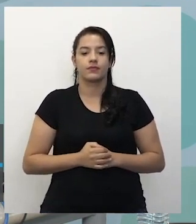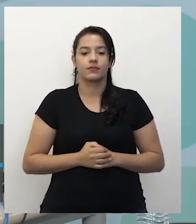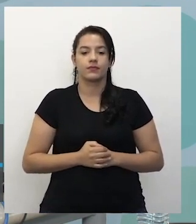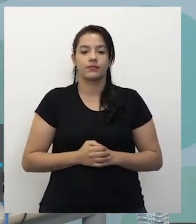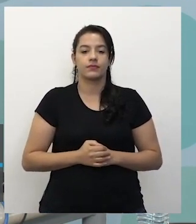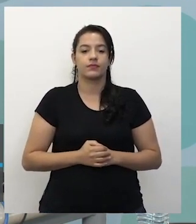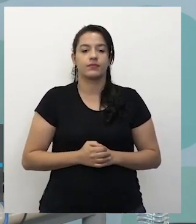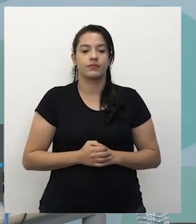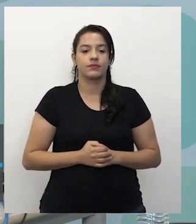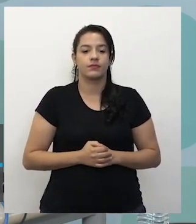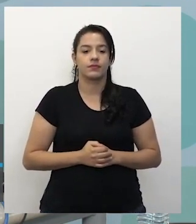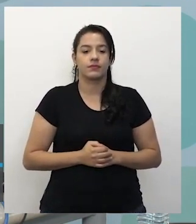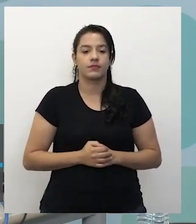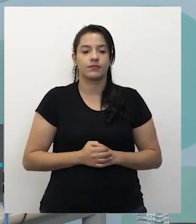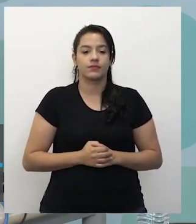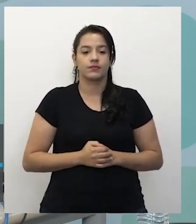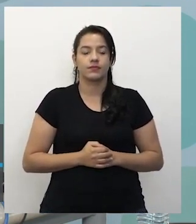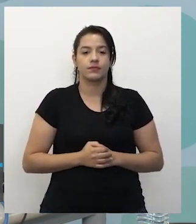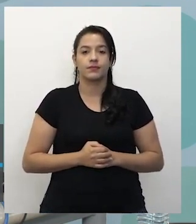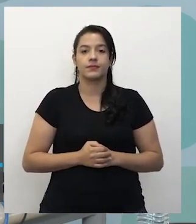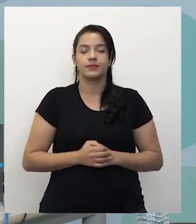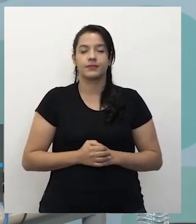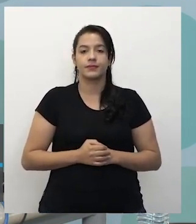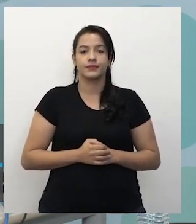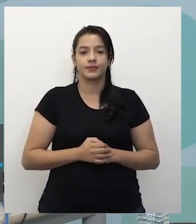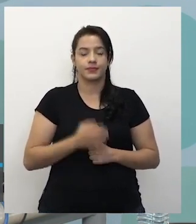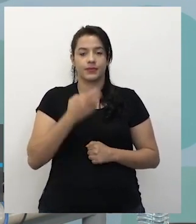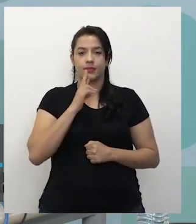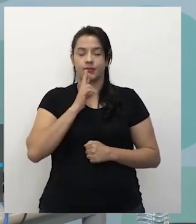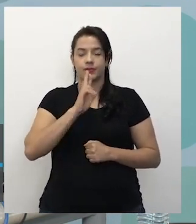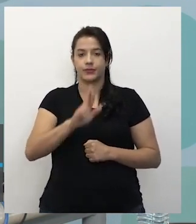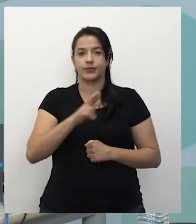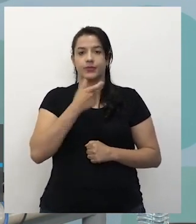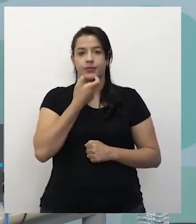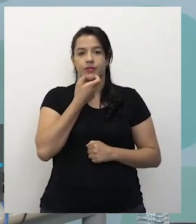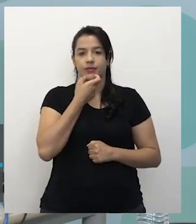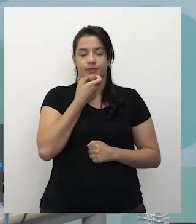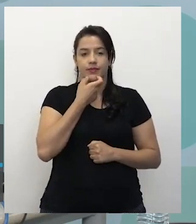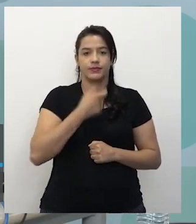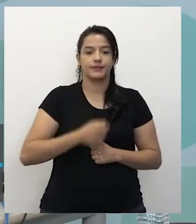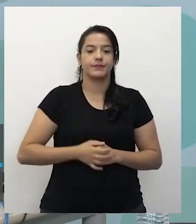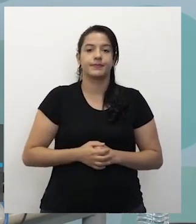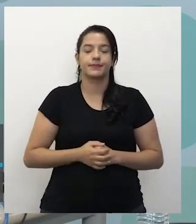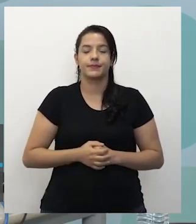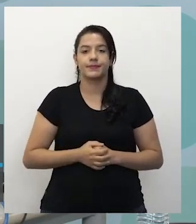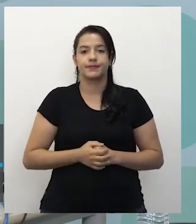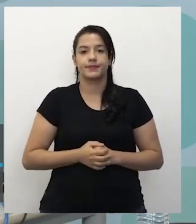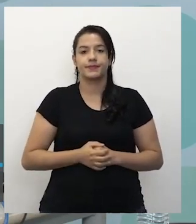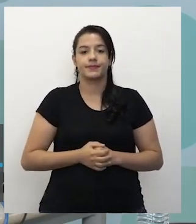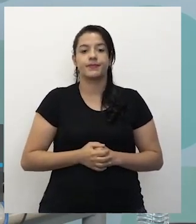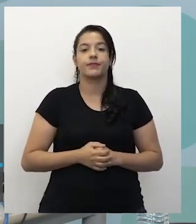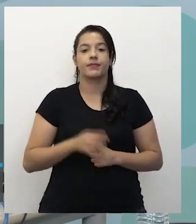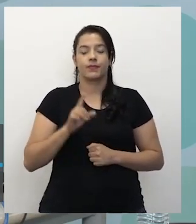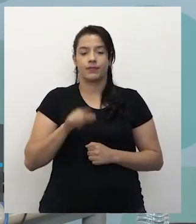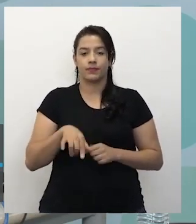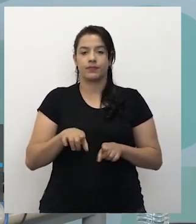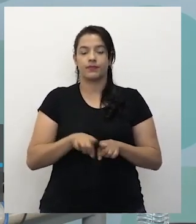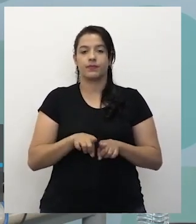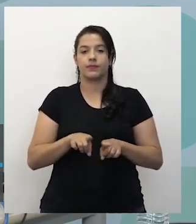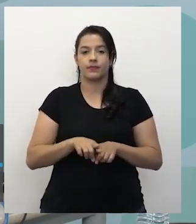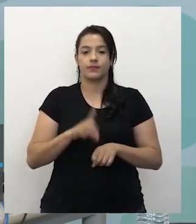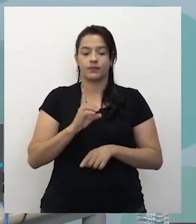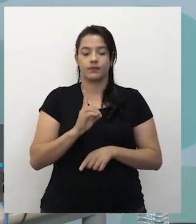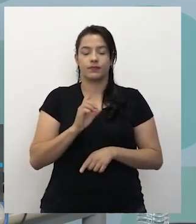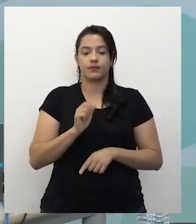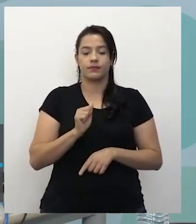C-B-E-A-F-D. Ok, very nice. É isso aí. Oh. Yes, yeah. E okay. O Davi também, a mesma coisa,